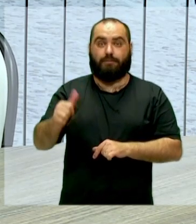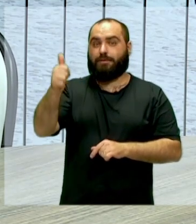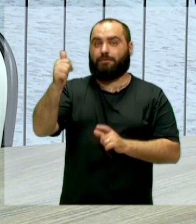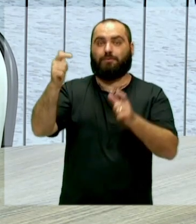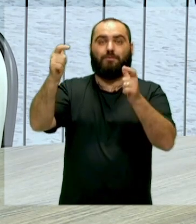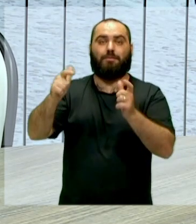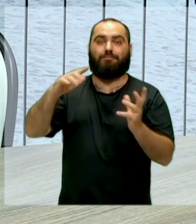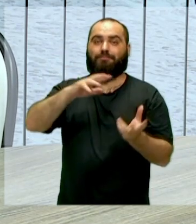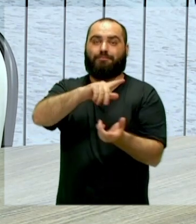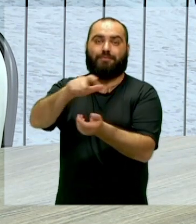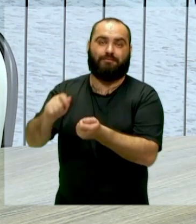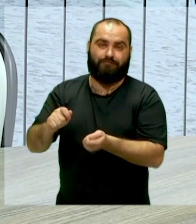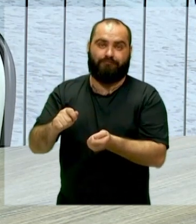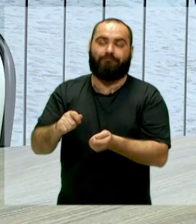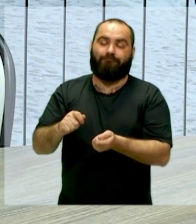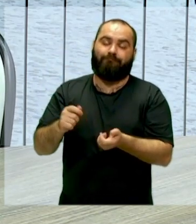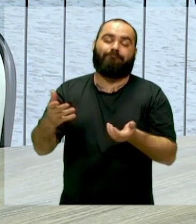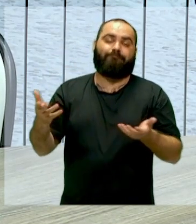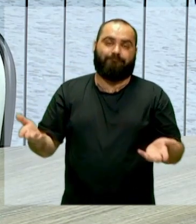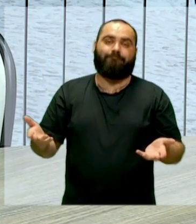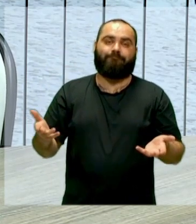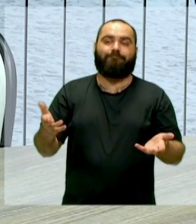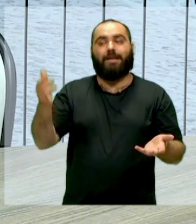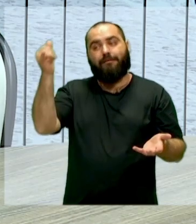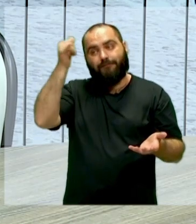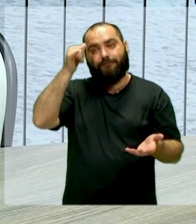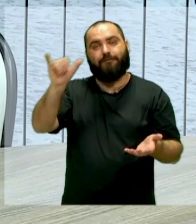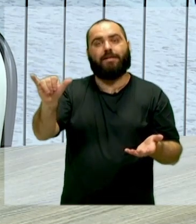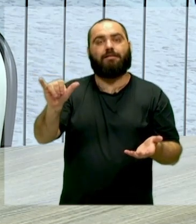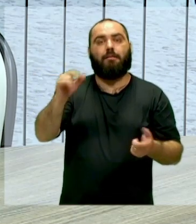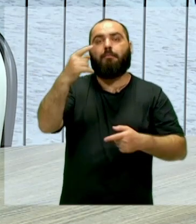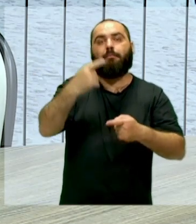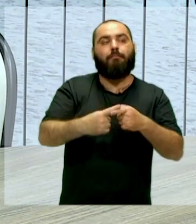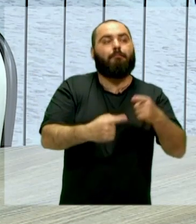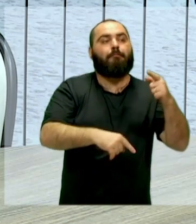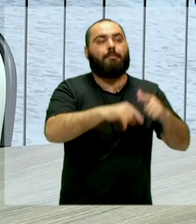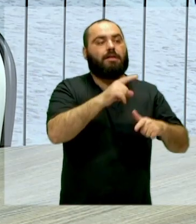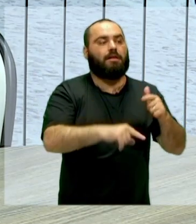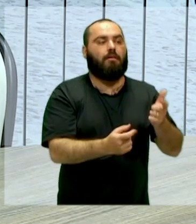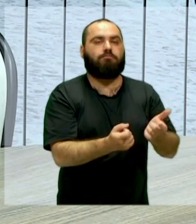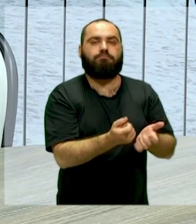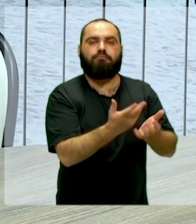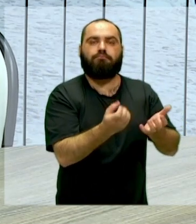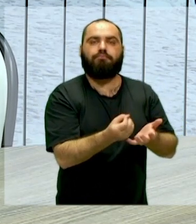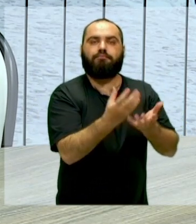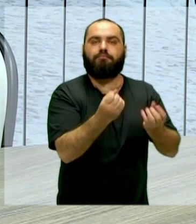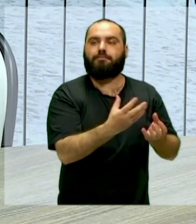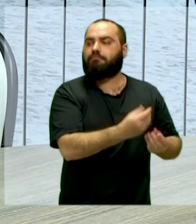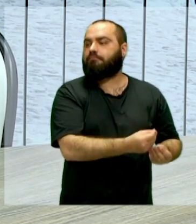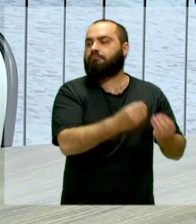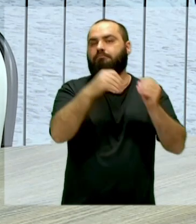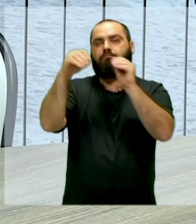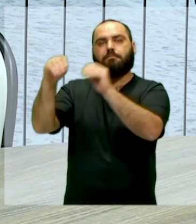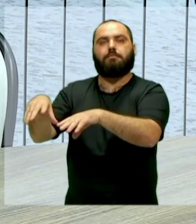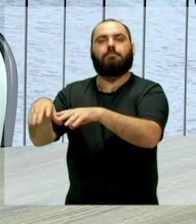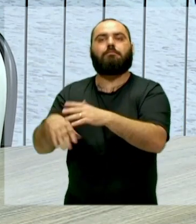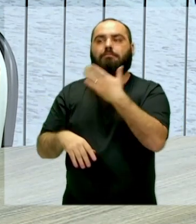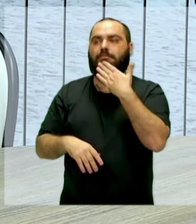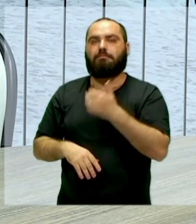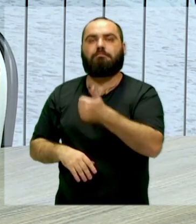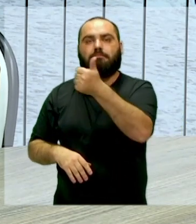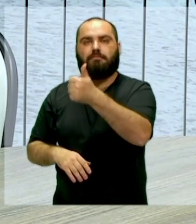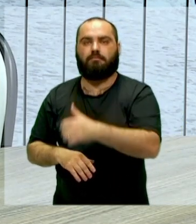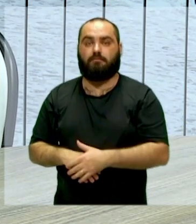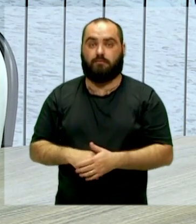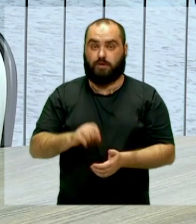dessa grande esfera né do Lixo Zero e obviamente da compostagem desse material então a gente tem Esse grande evento ali de abertura no